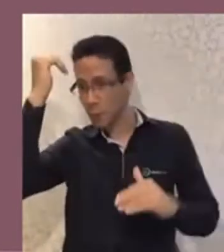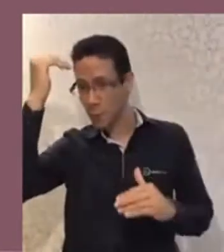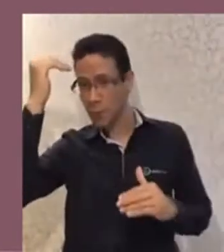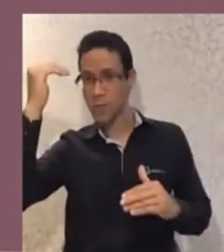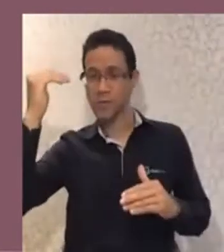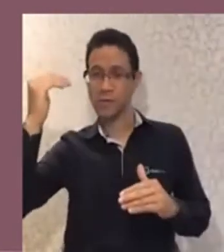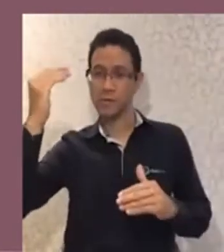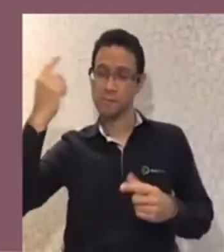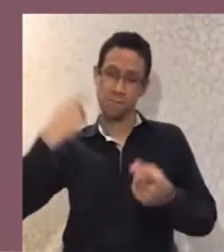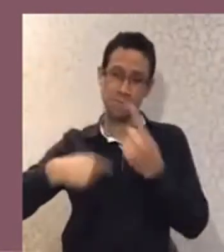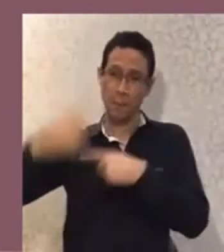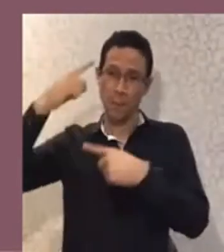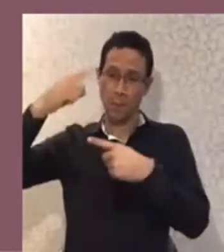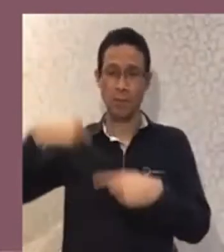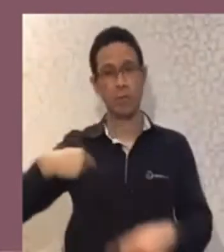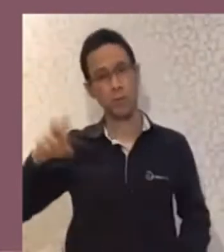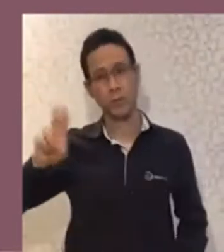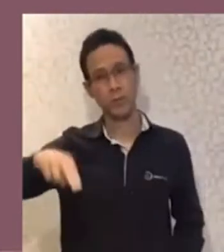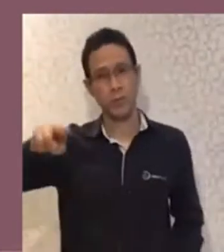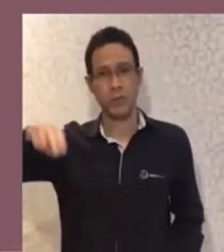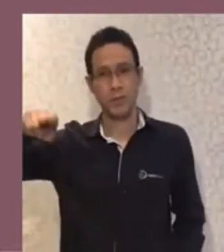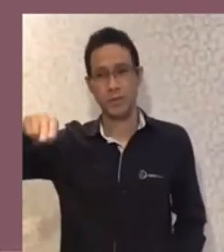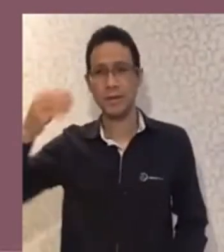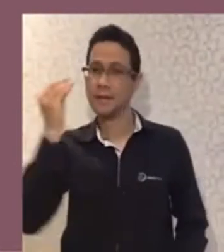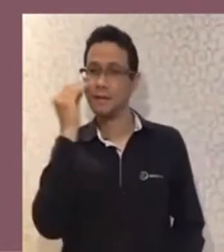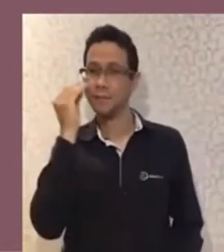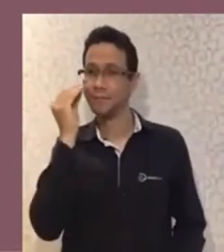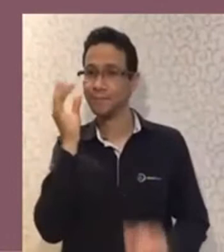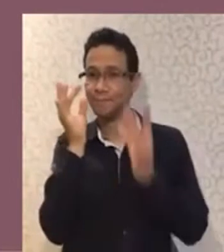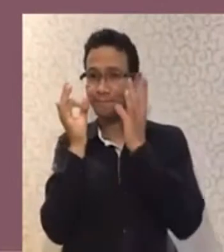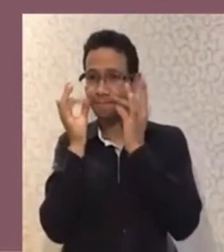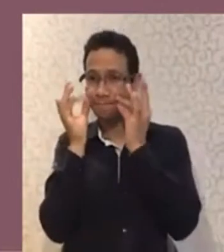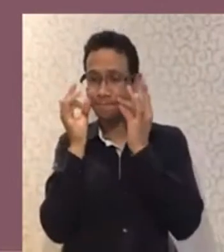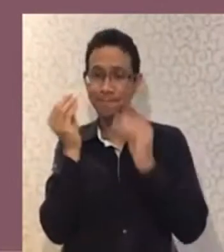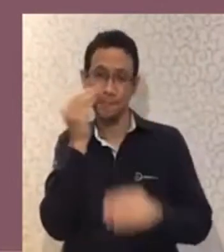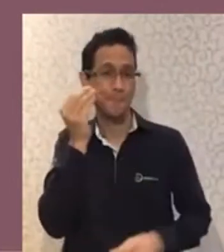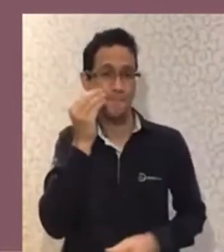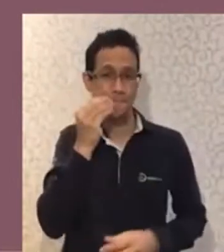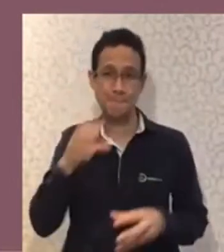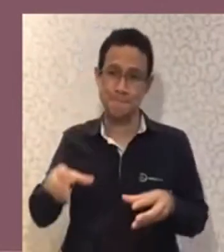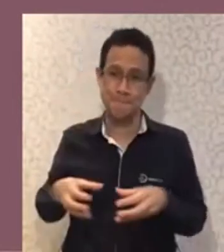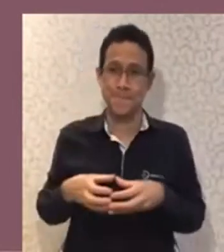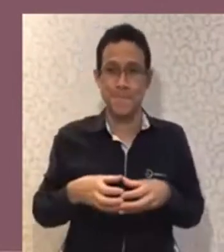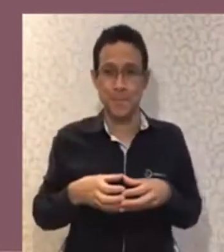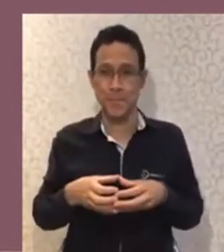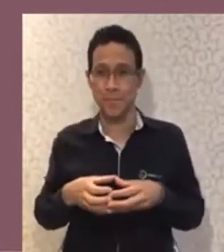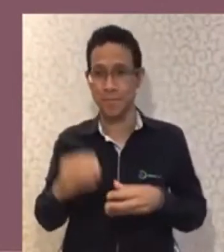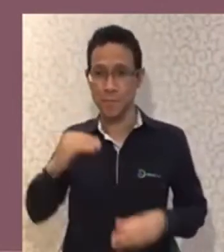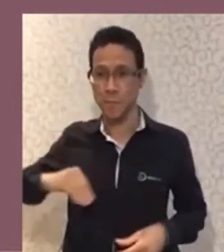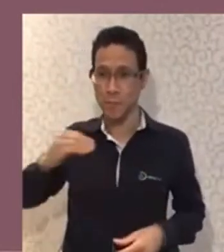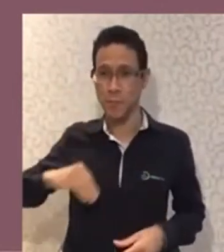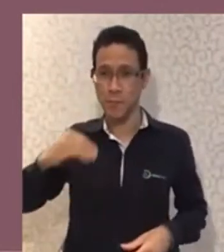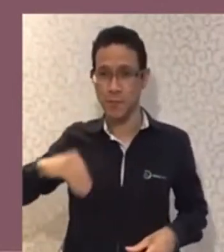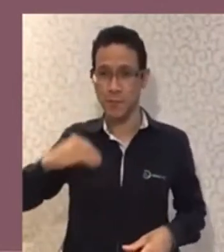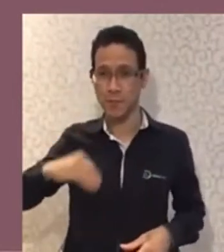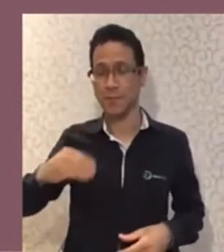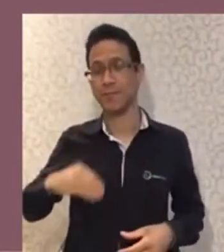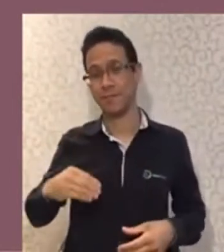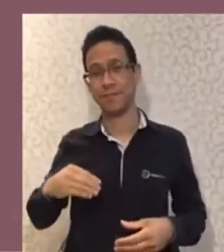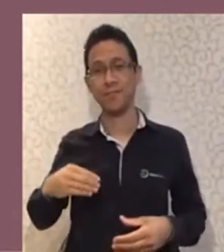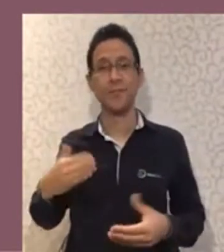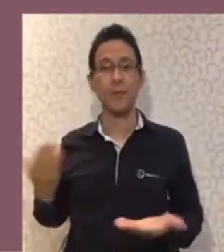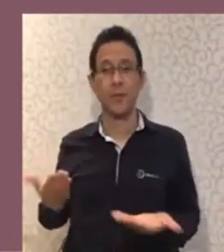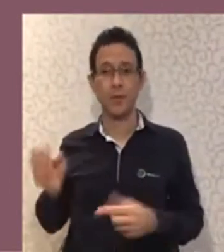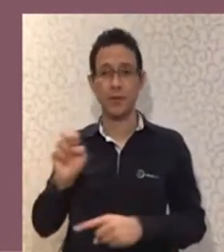Meu sonho era fazer teatro com o meu coletivo e sobreviver disso. o lugar que eu ocupo hoje nas artes, eu